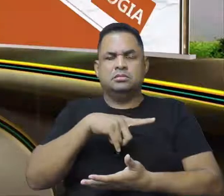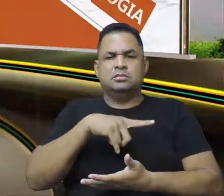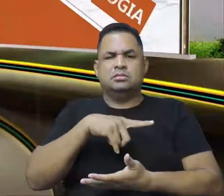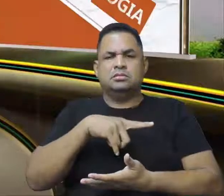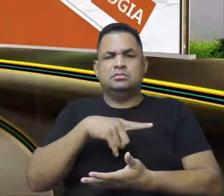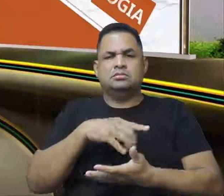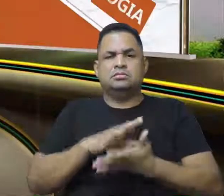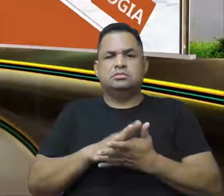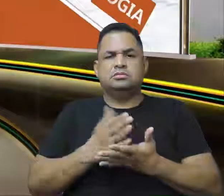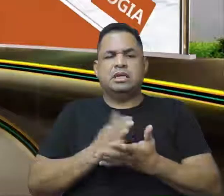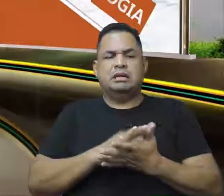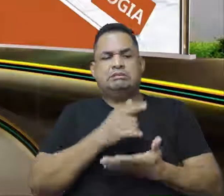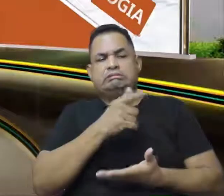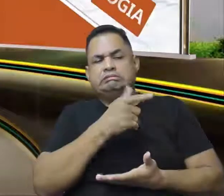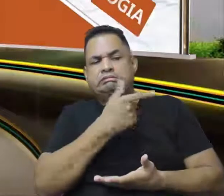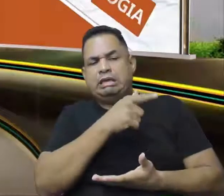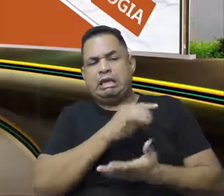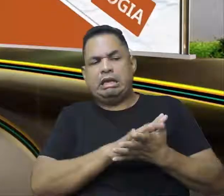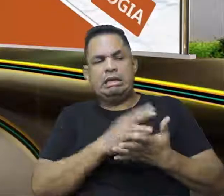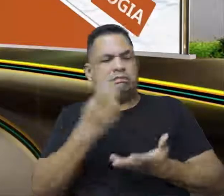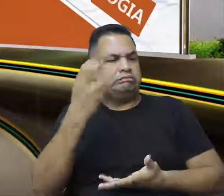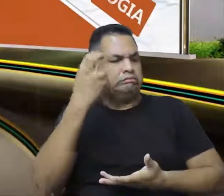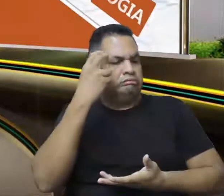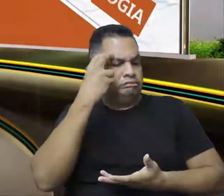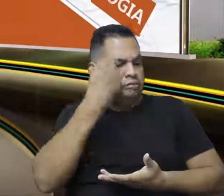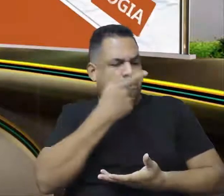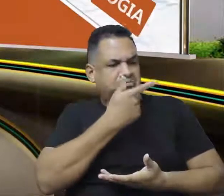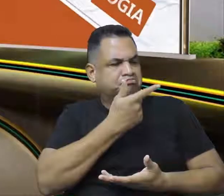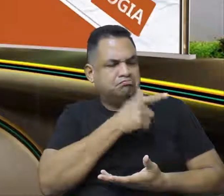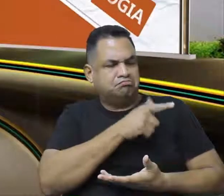então ele é inculto. Ah, o outro ele não tem,